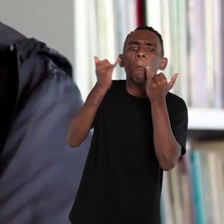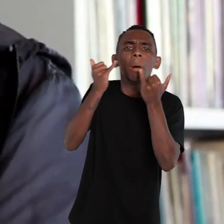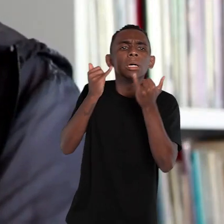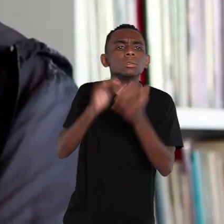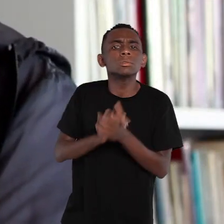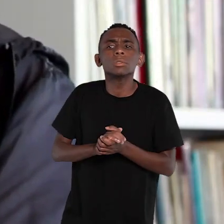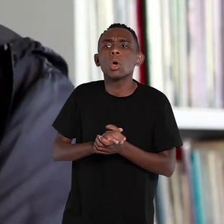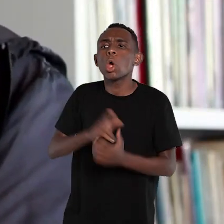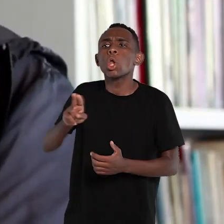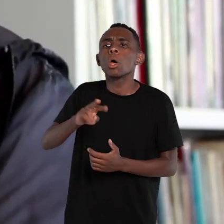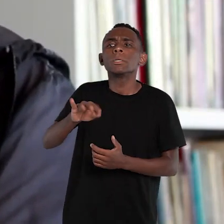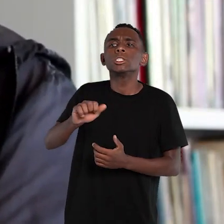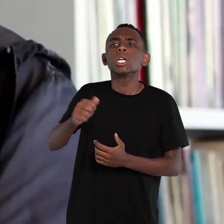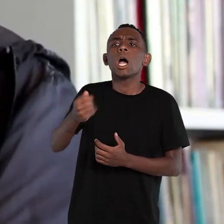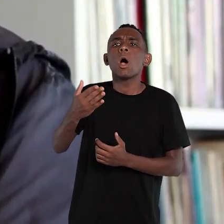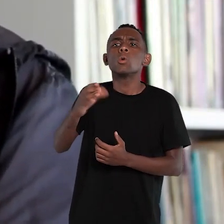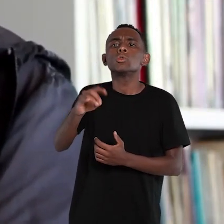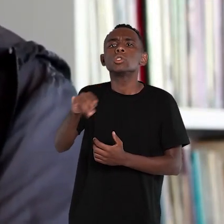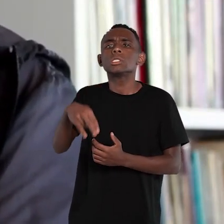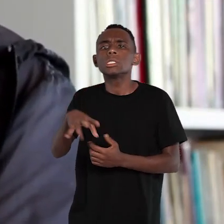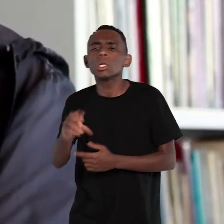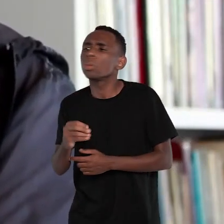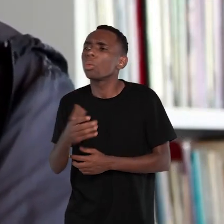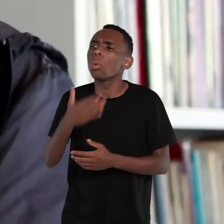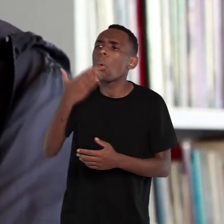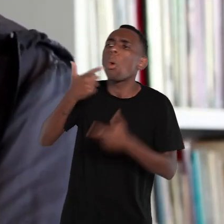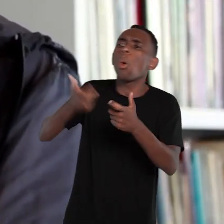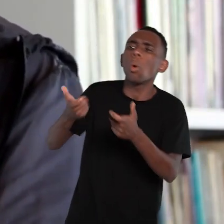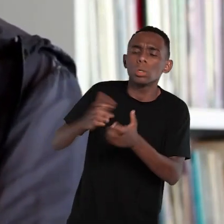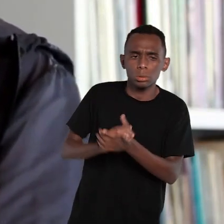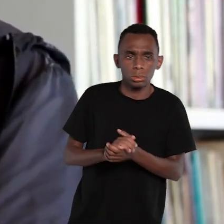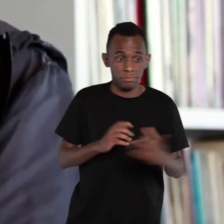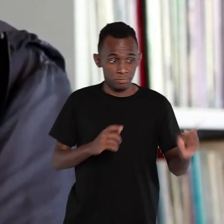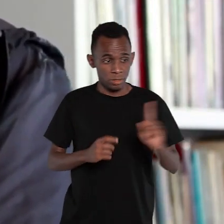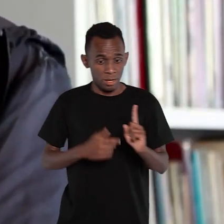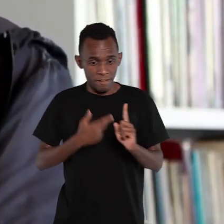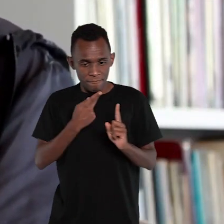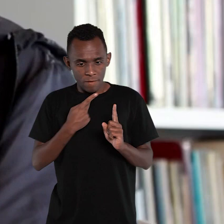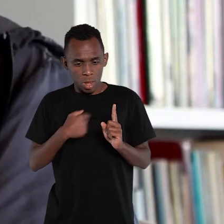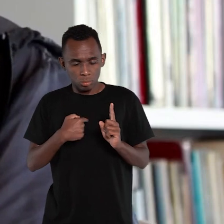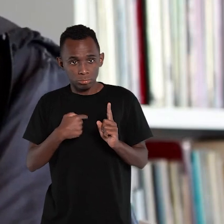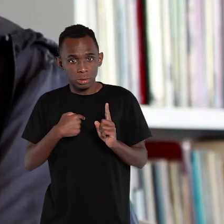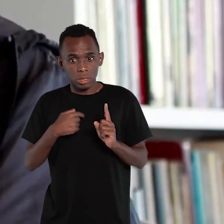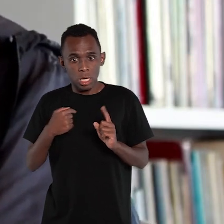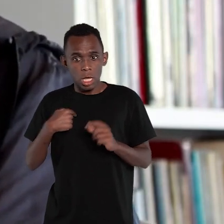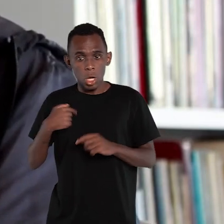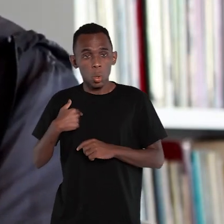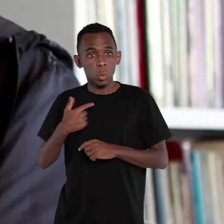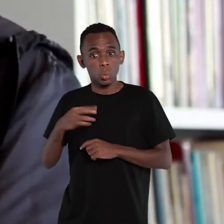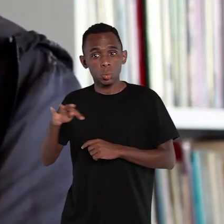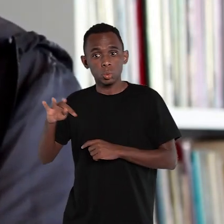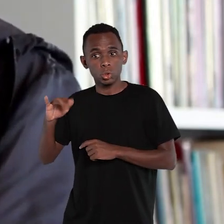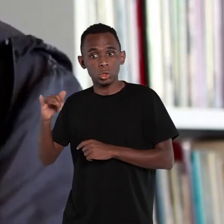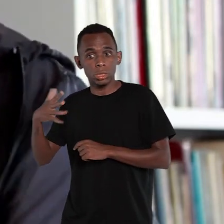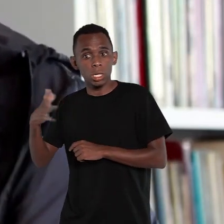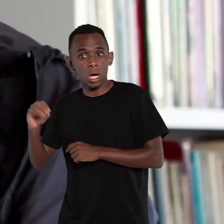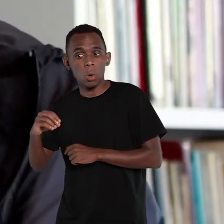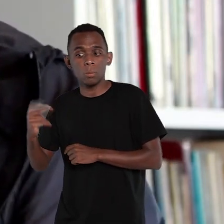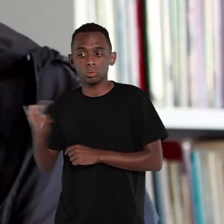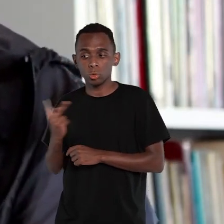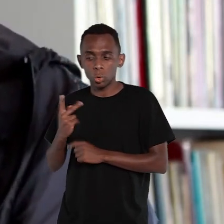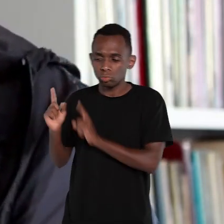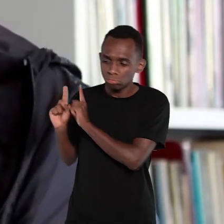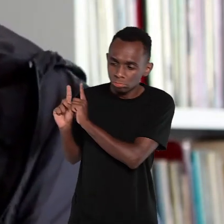informação sobre o Tiãozinho. O pessoal se fechou. Não demorou e vieram falar comigo. Sabiam que eu e o Tiãozinho